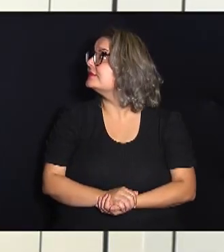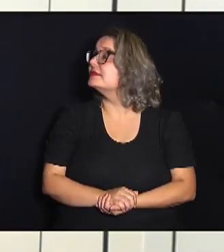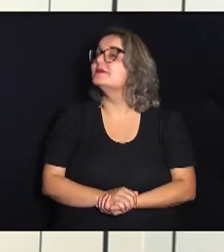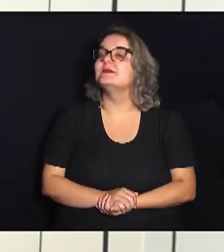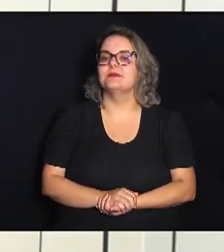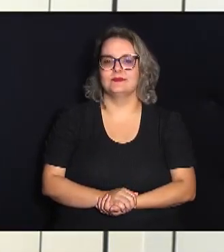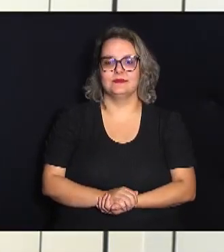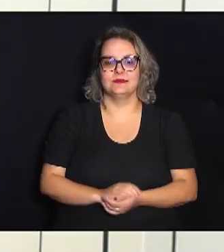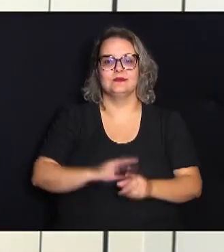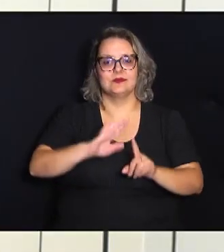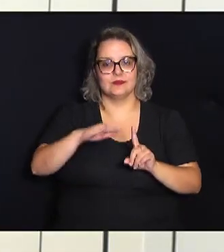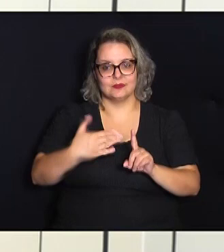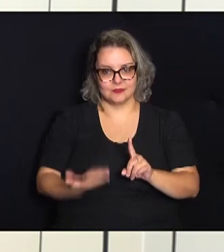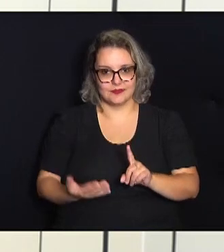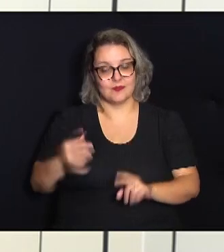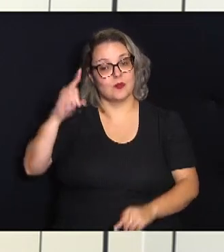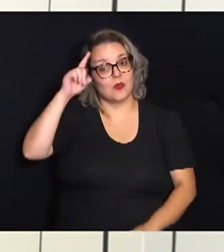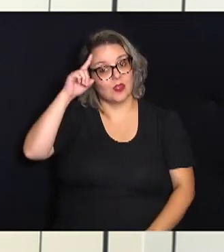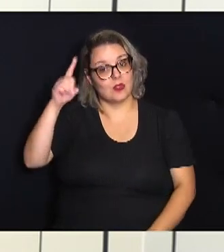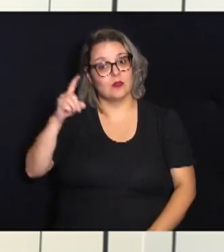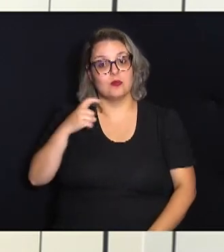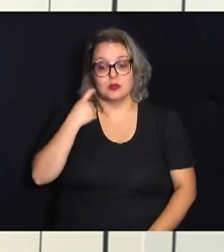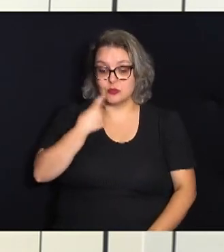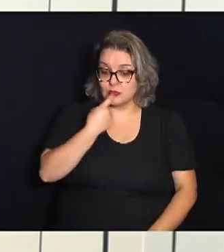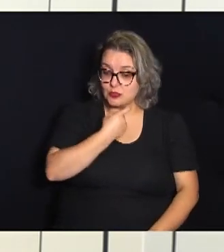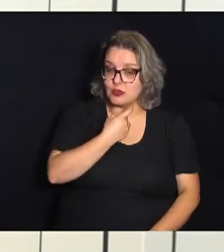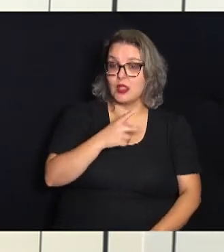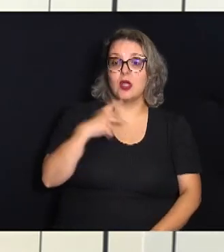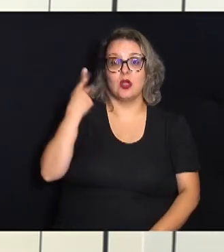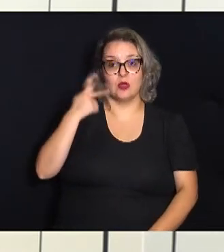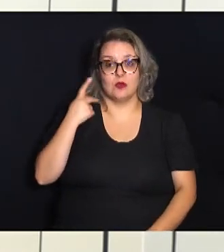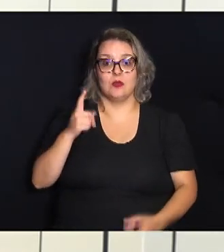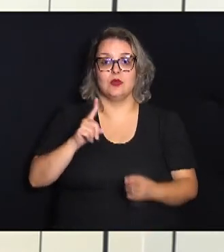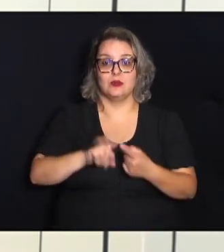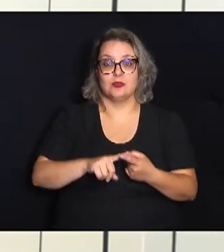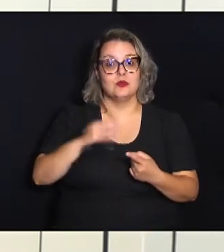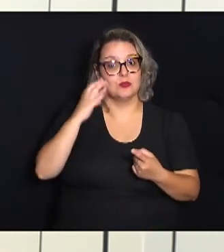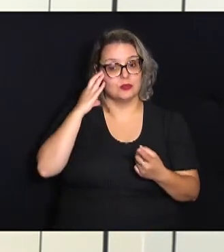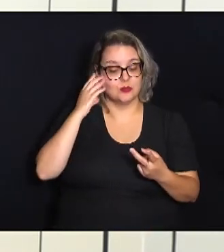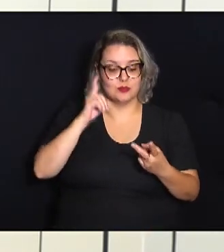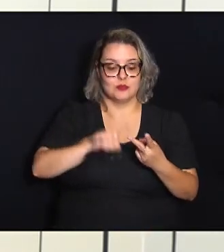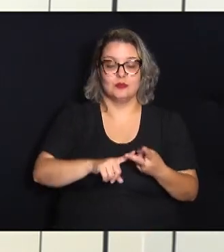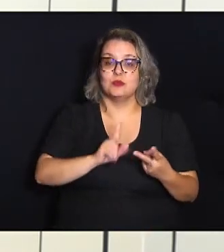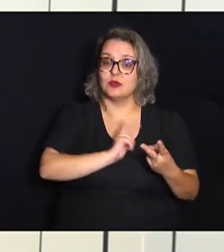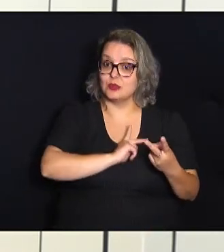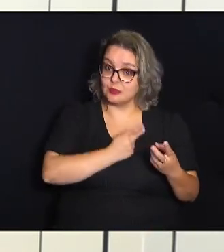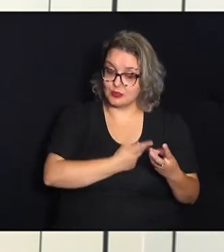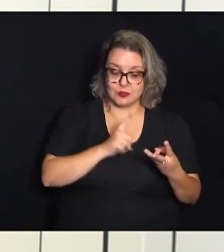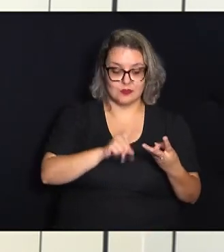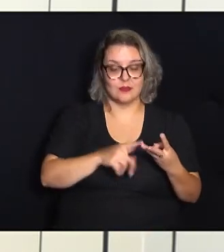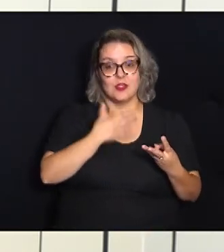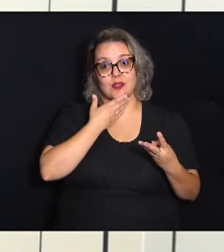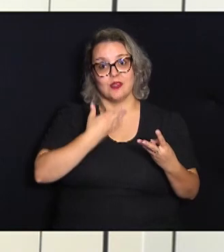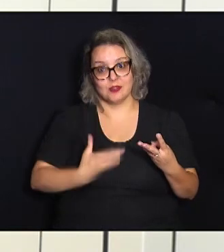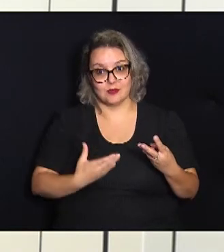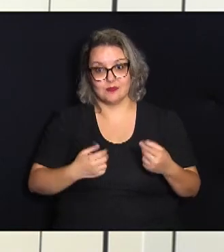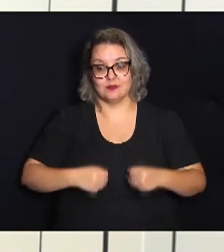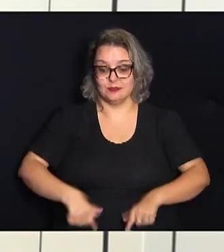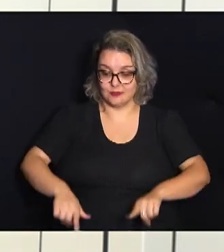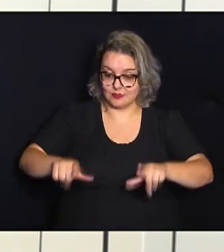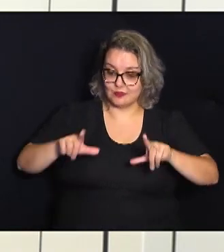Em homenagem ao Dia do Dentista, os vereadores Luiz Cirilo, Paulo Haddad e Carmo Luiz